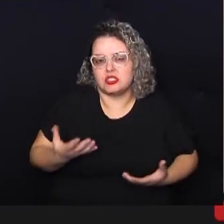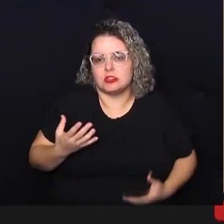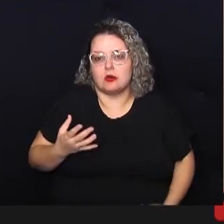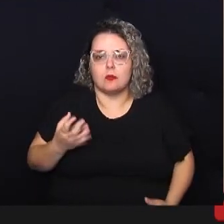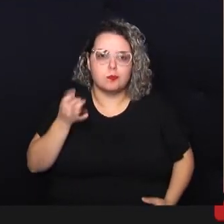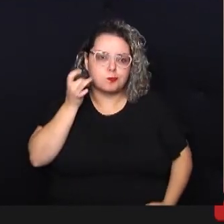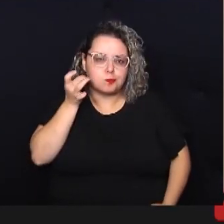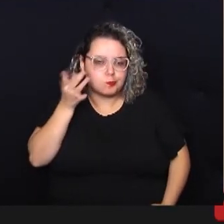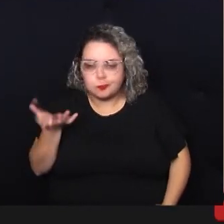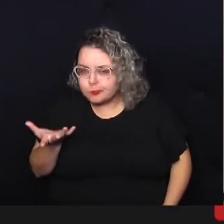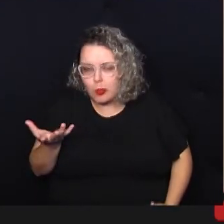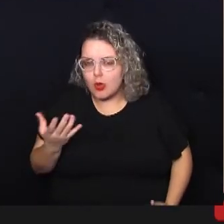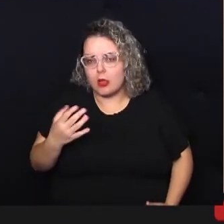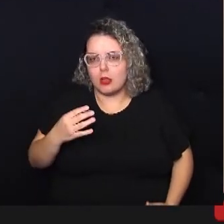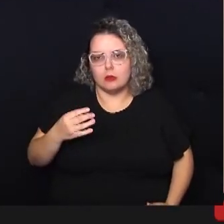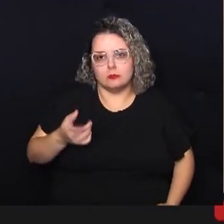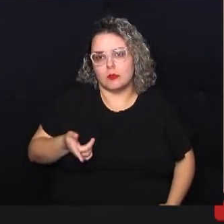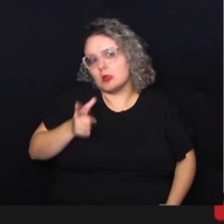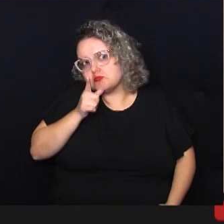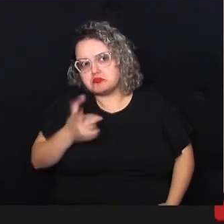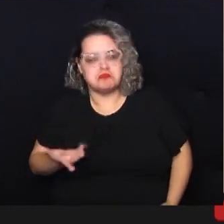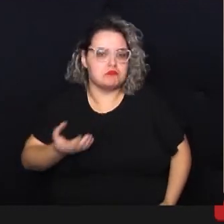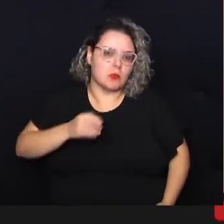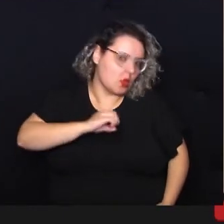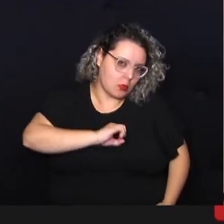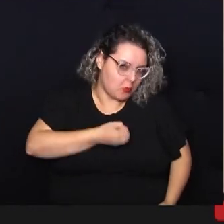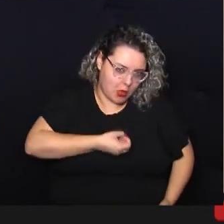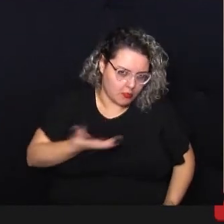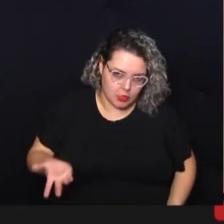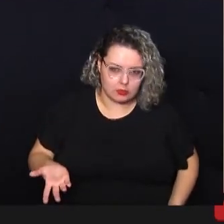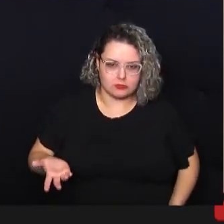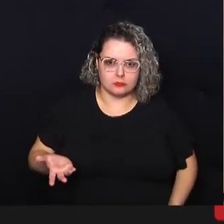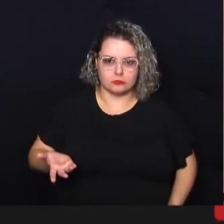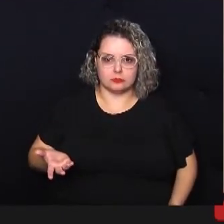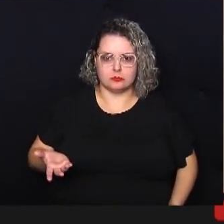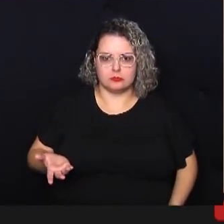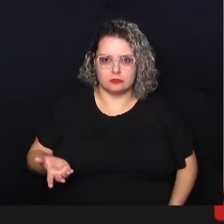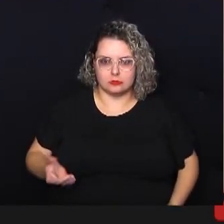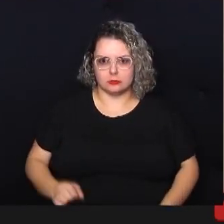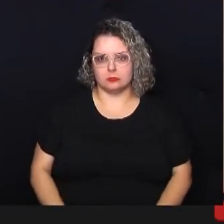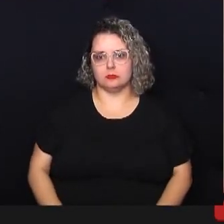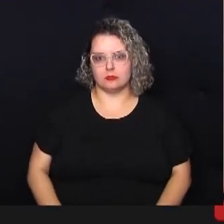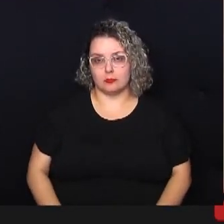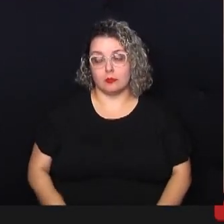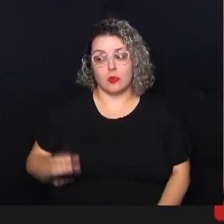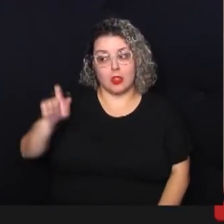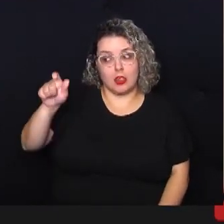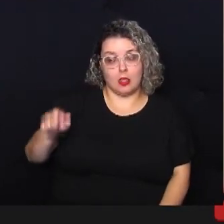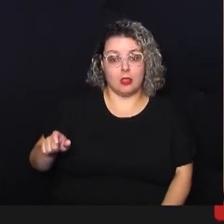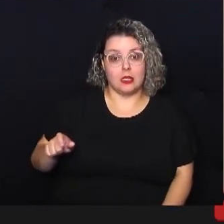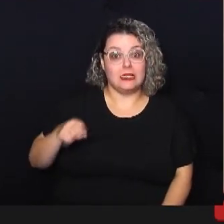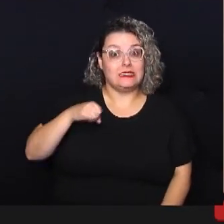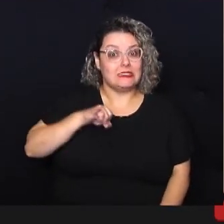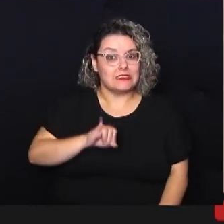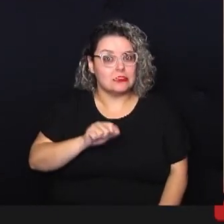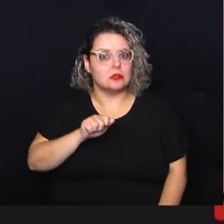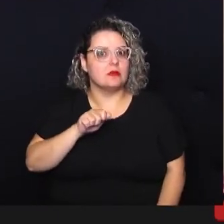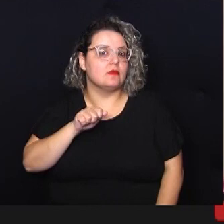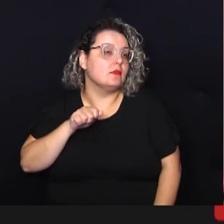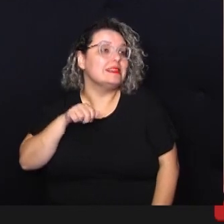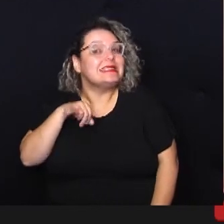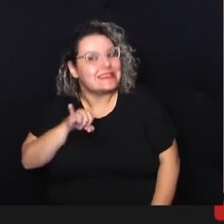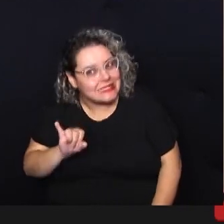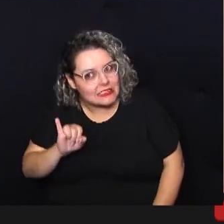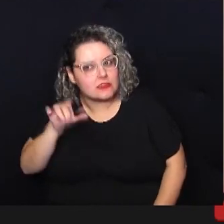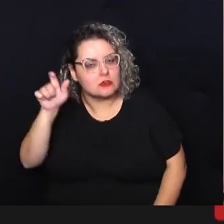disso. Porque se fosse um abusador, ele não ia, muito provavelmente, não iria abusar dele. Porque ele sabe que